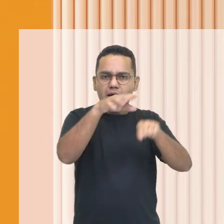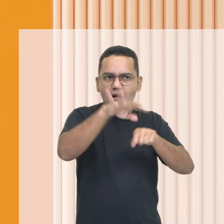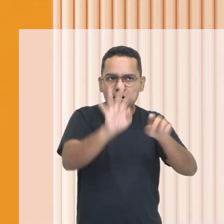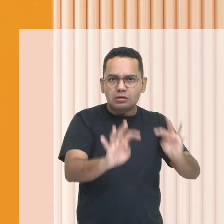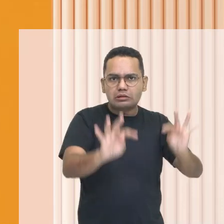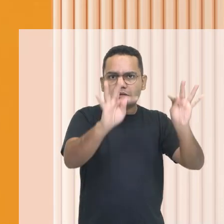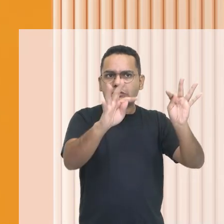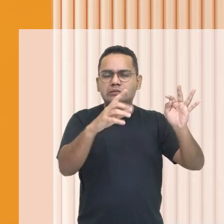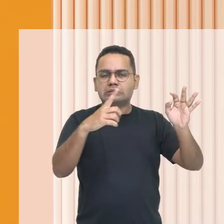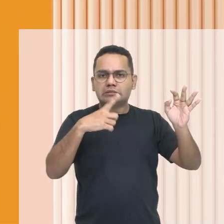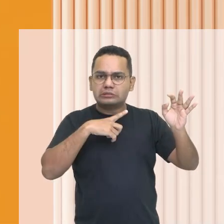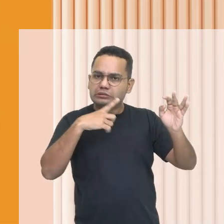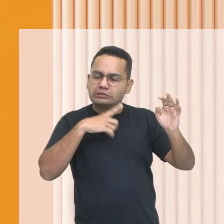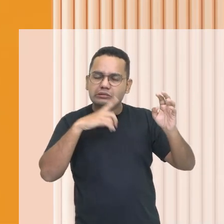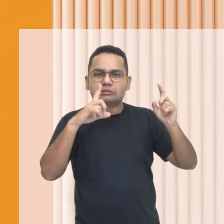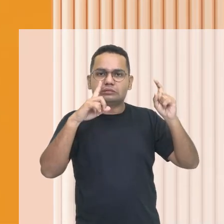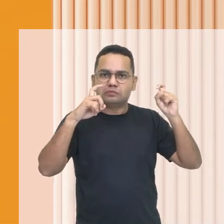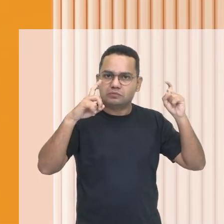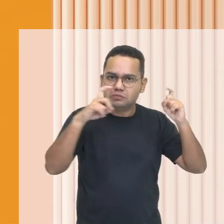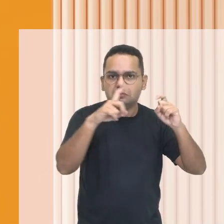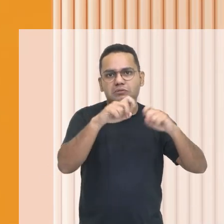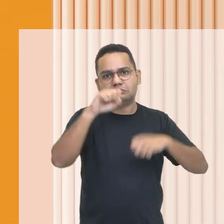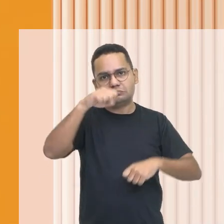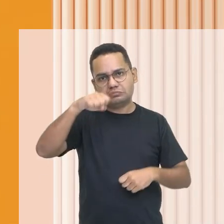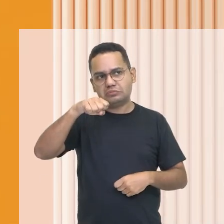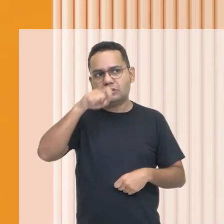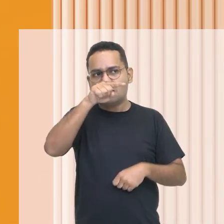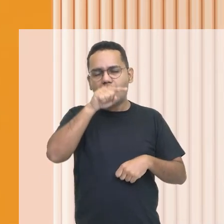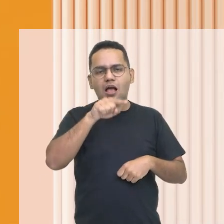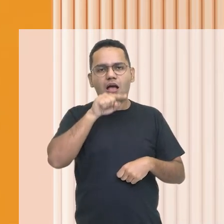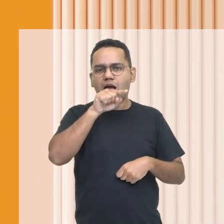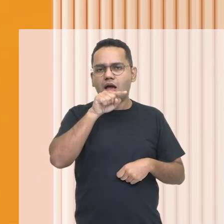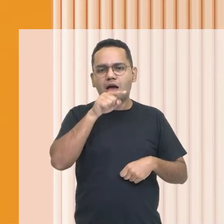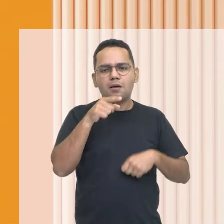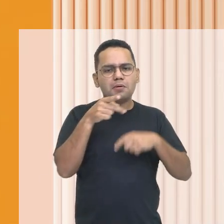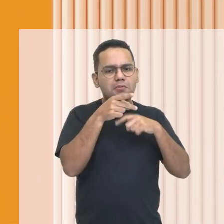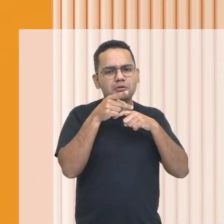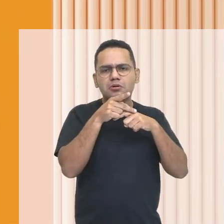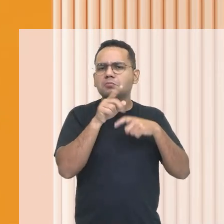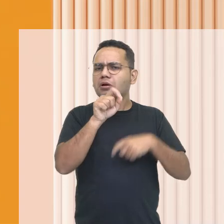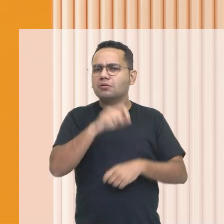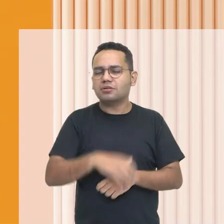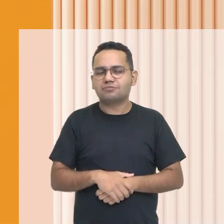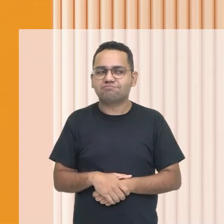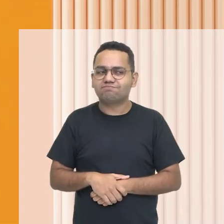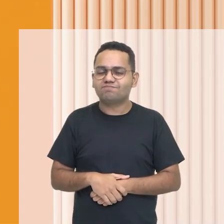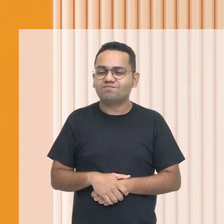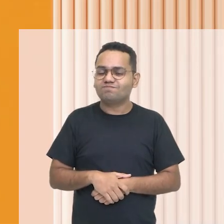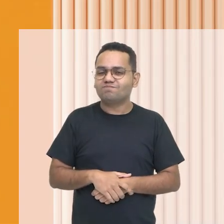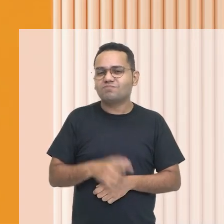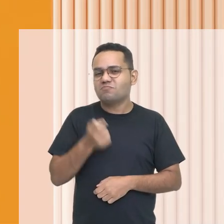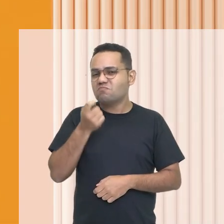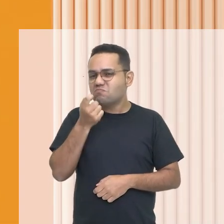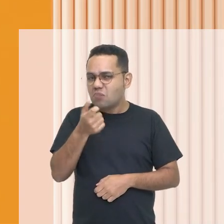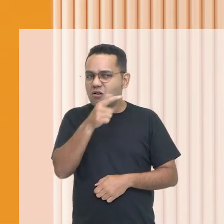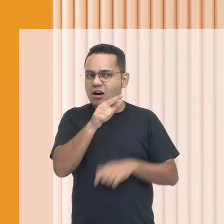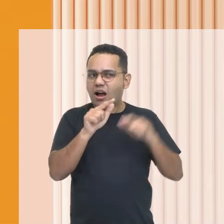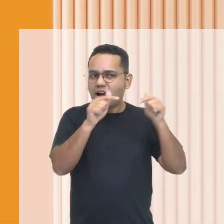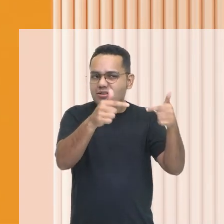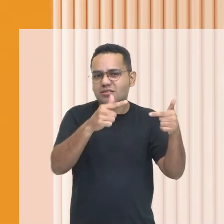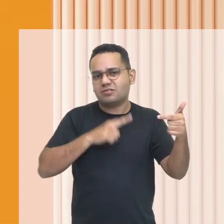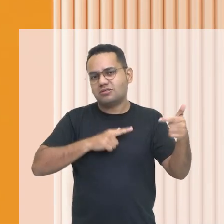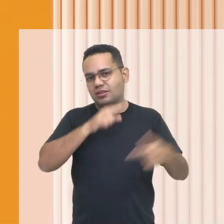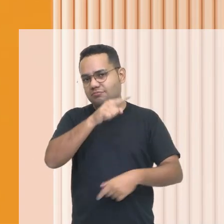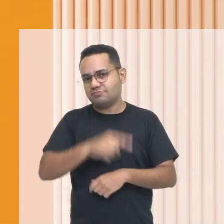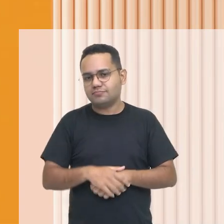que dificultava as incursões nessa região, ela vai sendo deixada de lado. Mas no